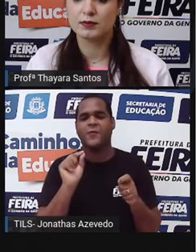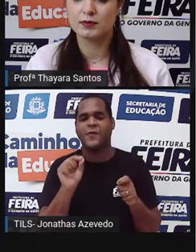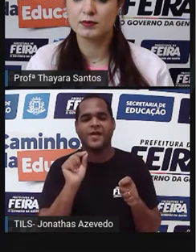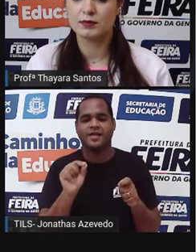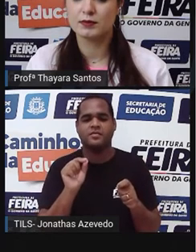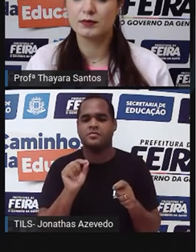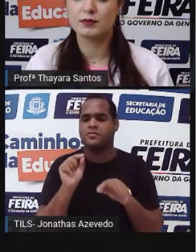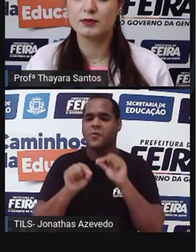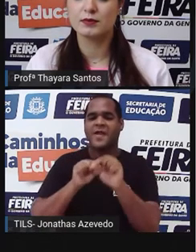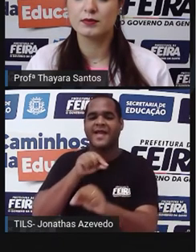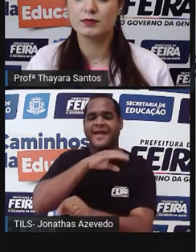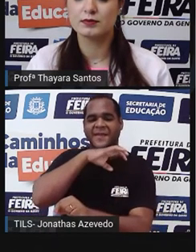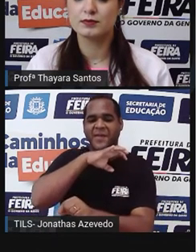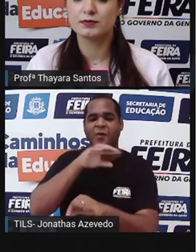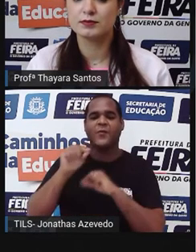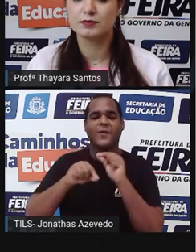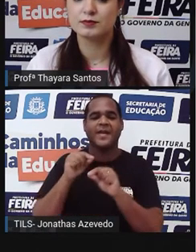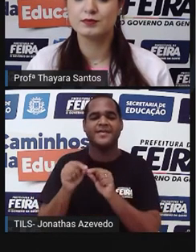Que bicho é esse?